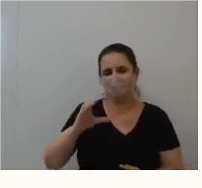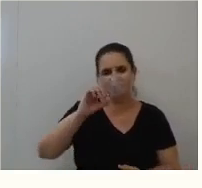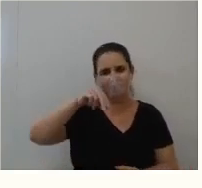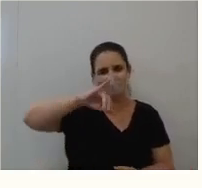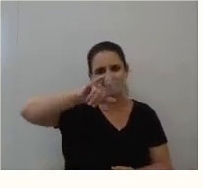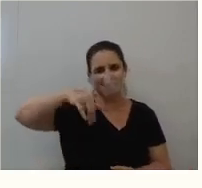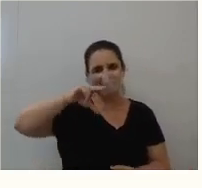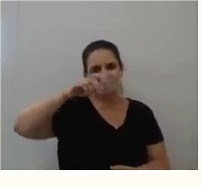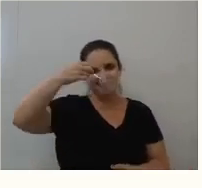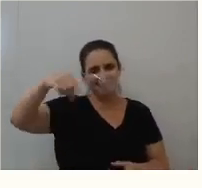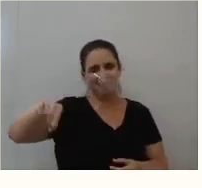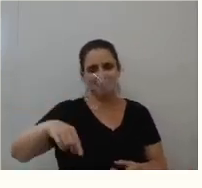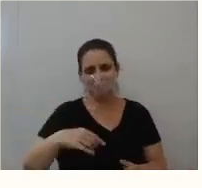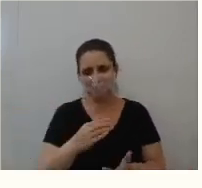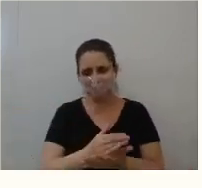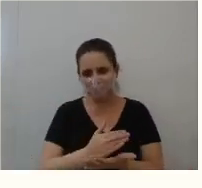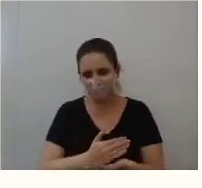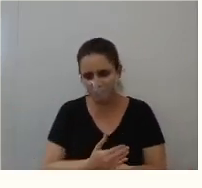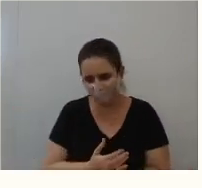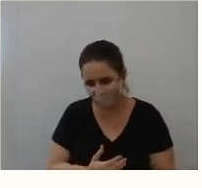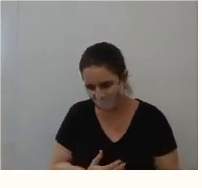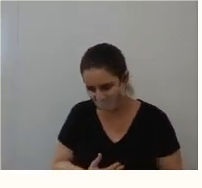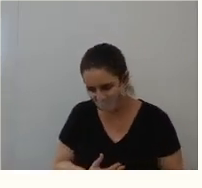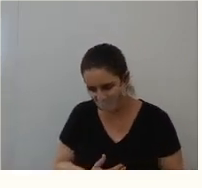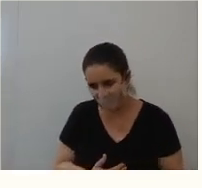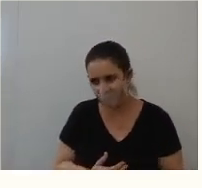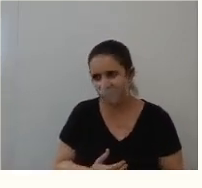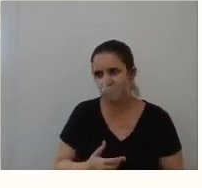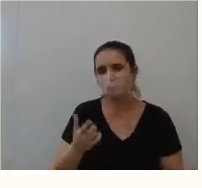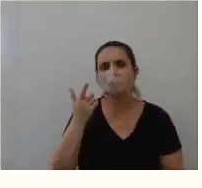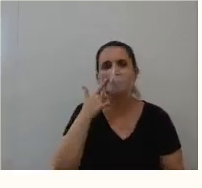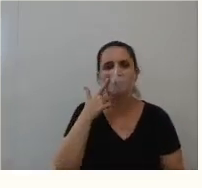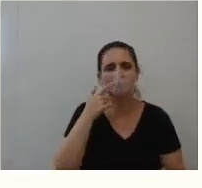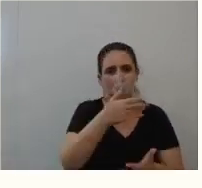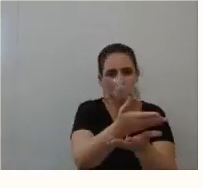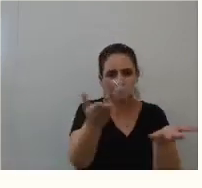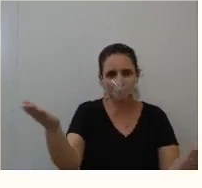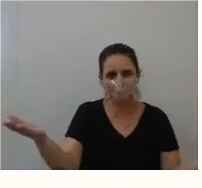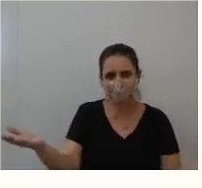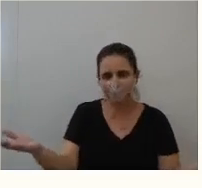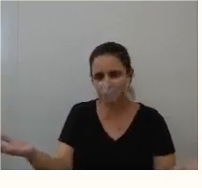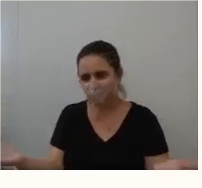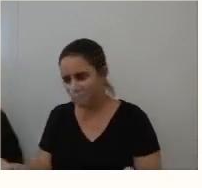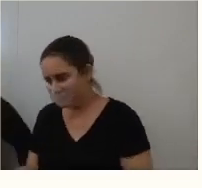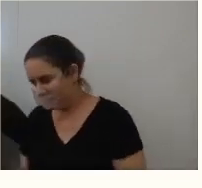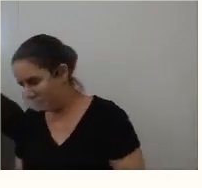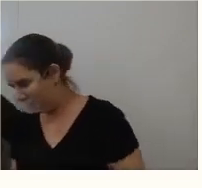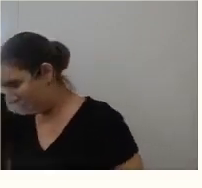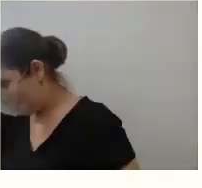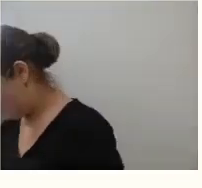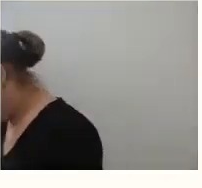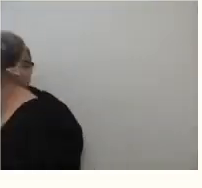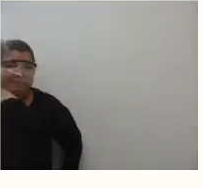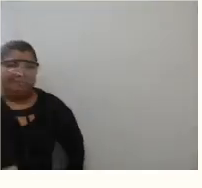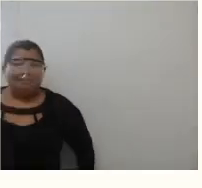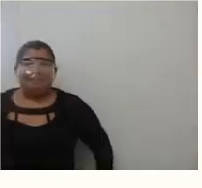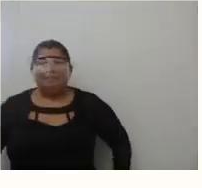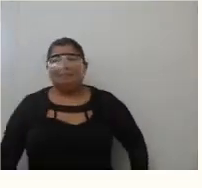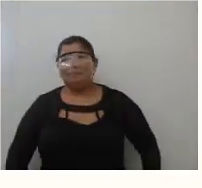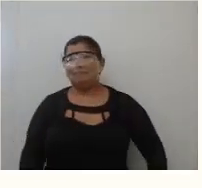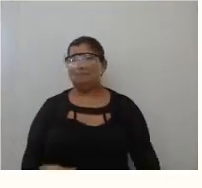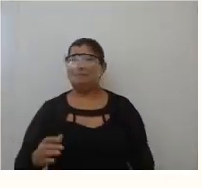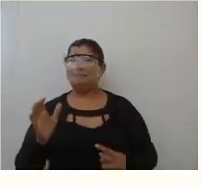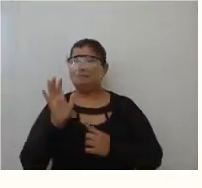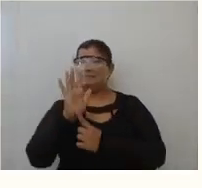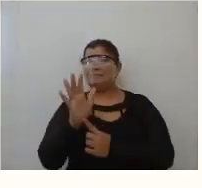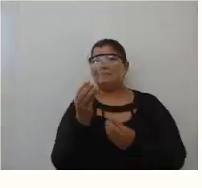conjunções integrantes. Pessoal, eu vou precisar um pouco da atenção de vocês agora, porque essas são um pouco chatinhas, tá?